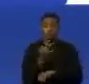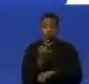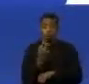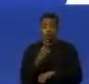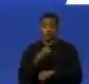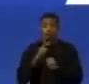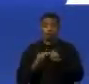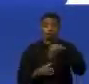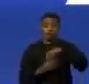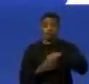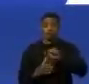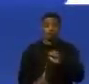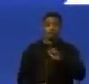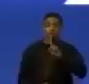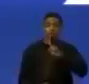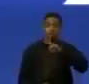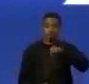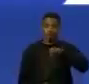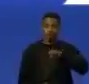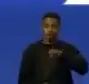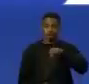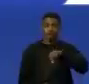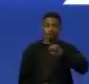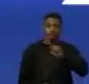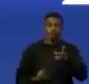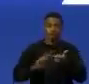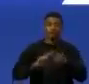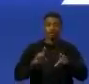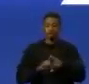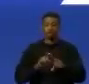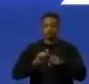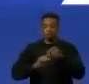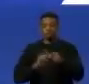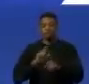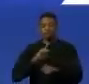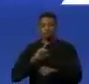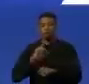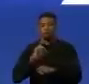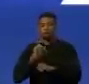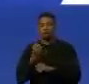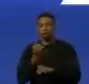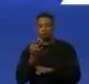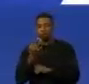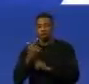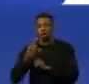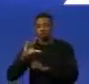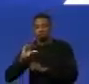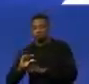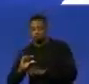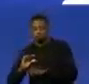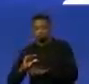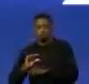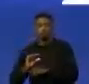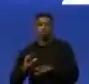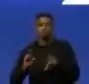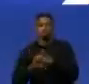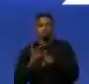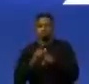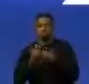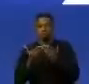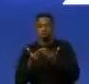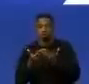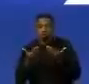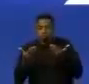de adenina-timina, que, como consequência, terá menor quantidade de pontes de hidrogênio e irá